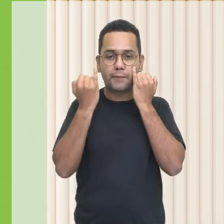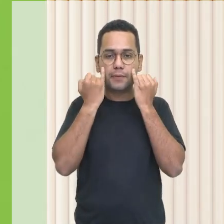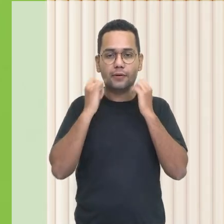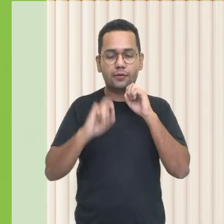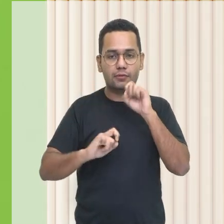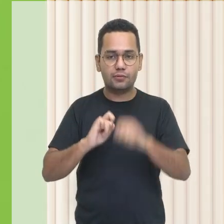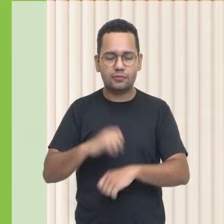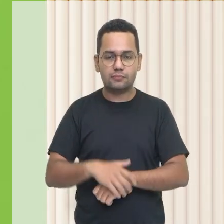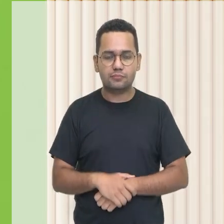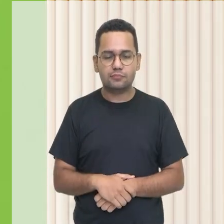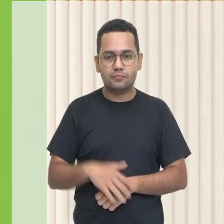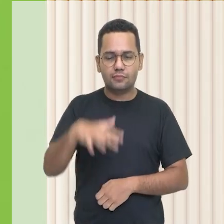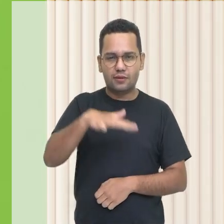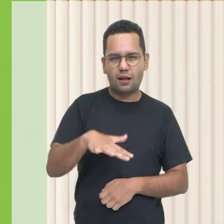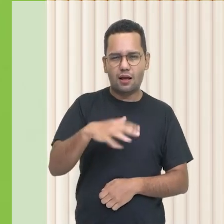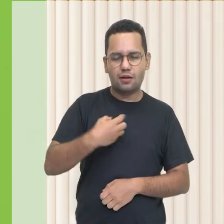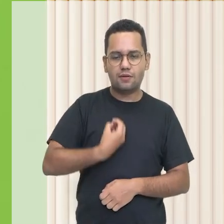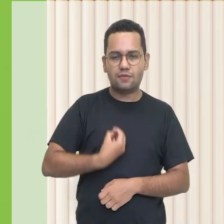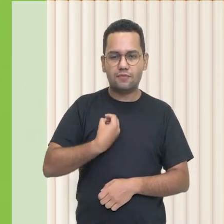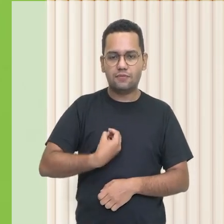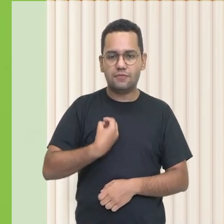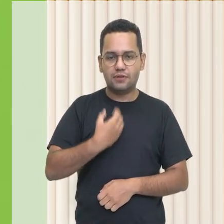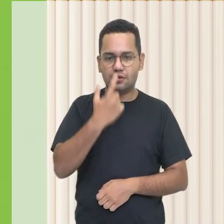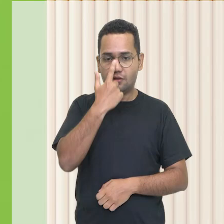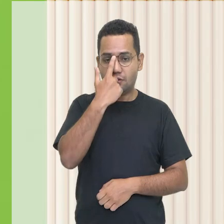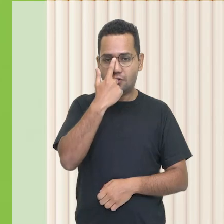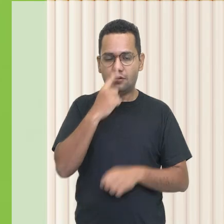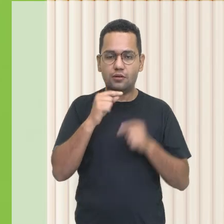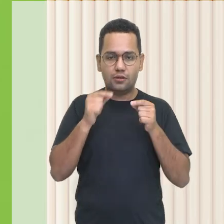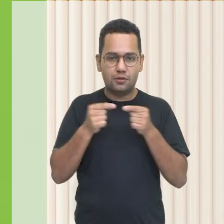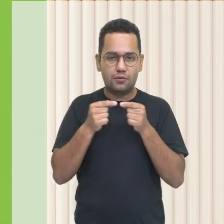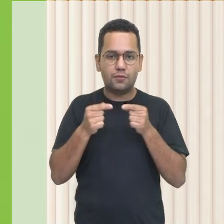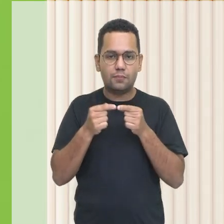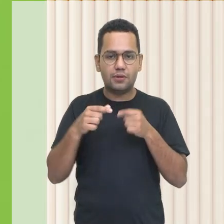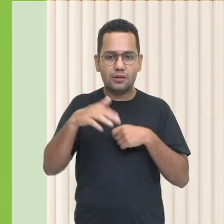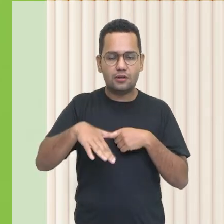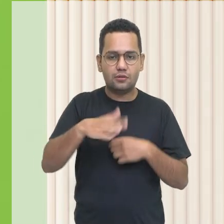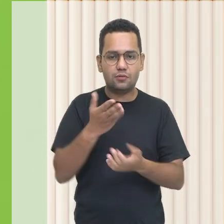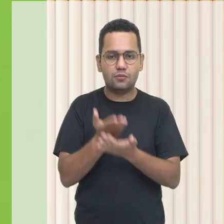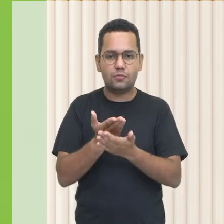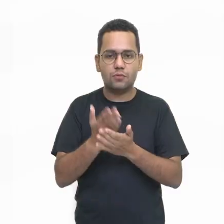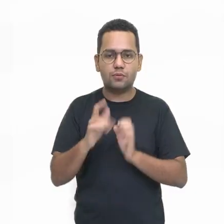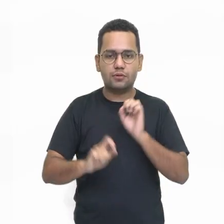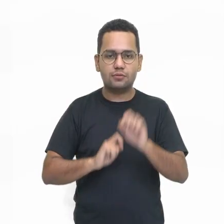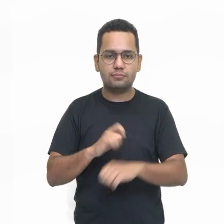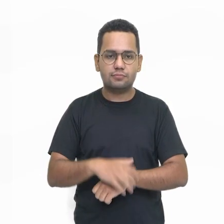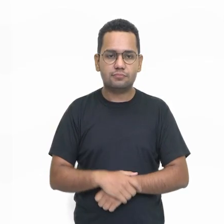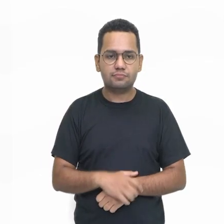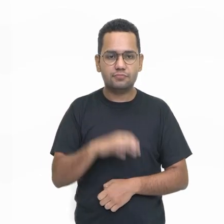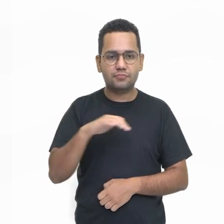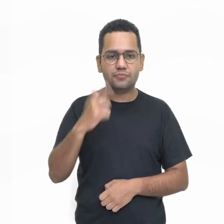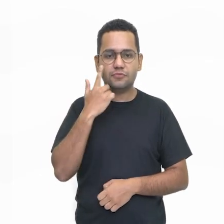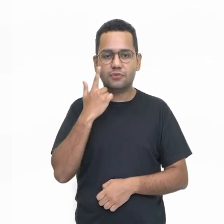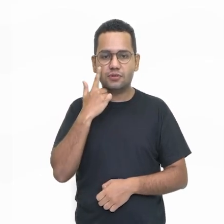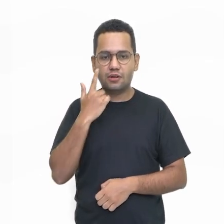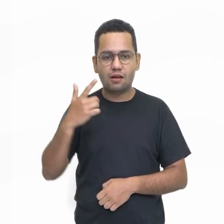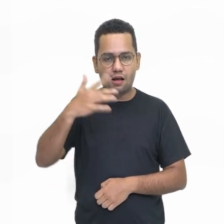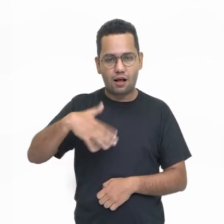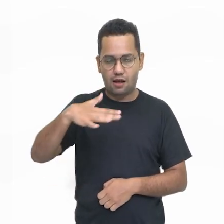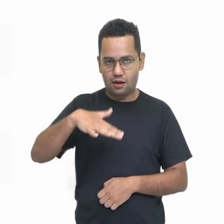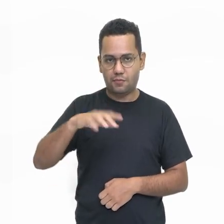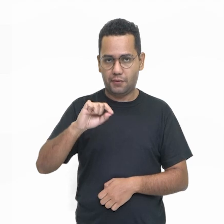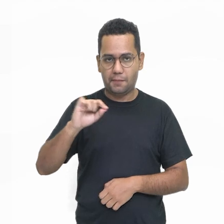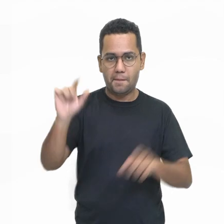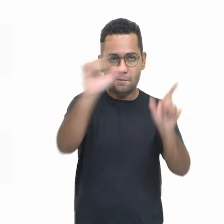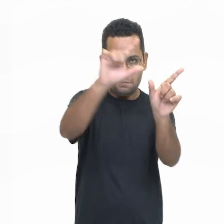de um ecossistema interessante que vai entrar nos nossos estudos aí, que é o sistema marinho costeiro.